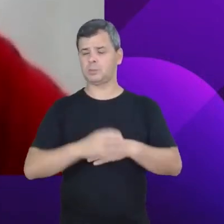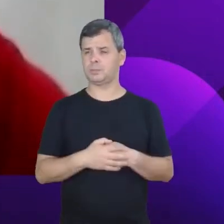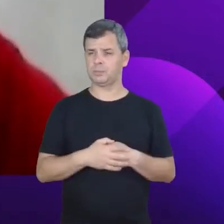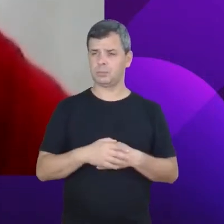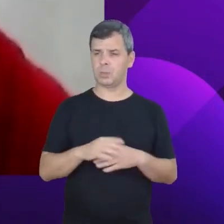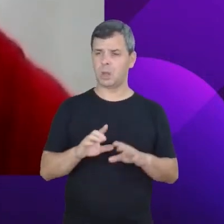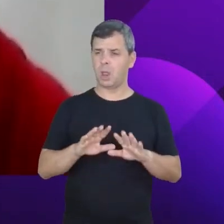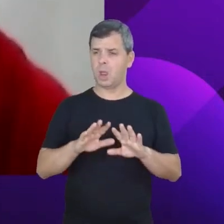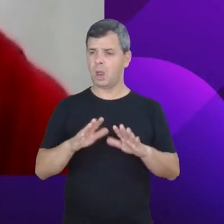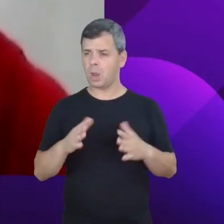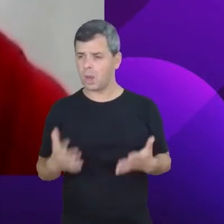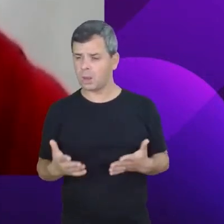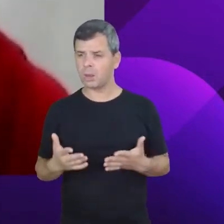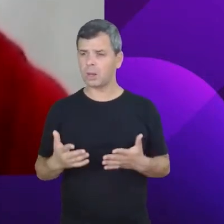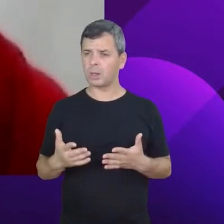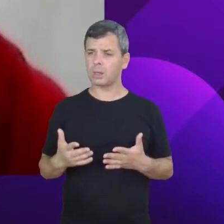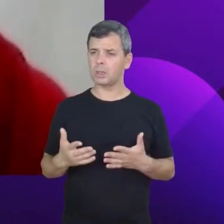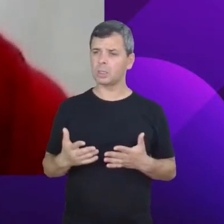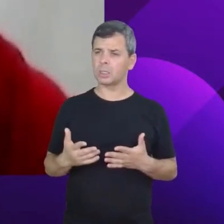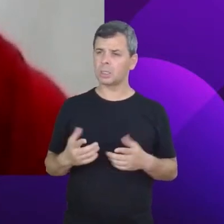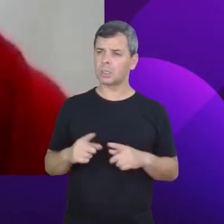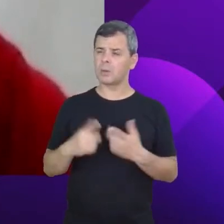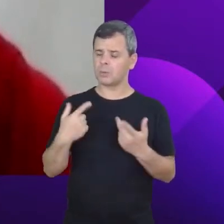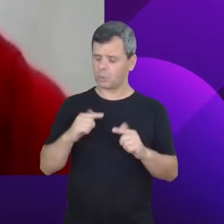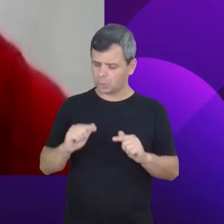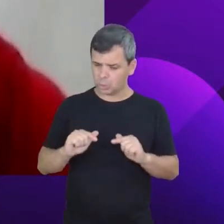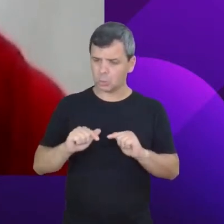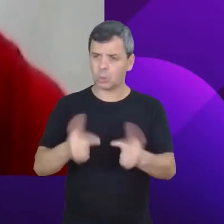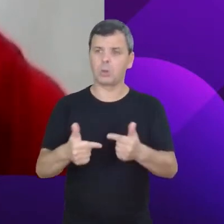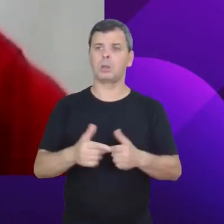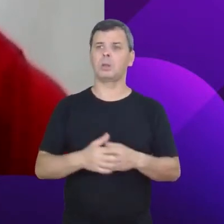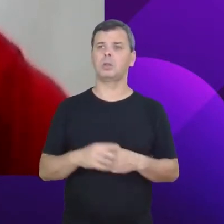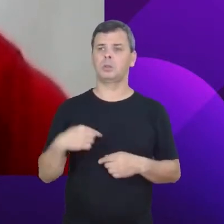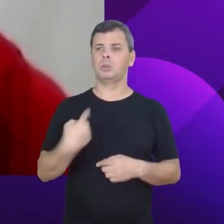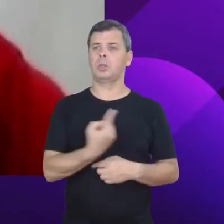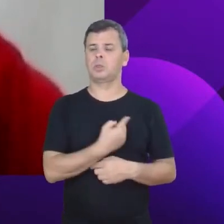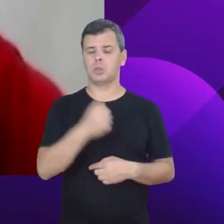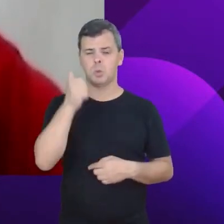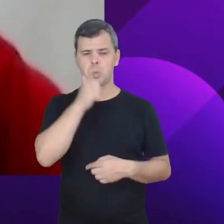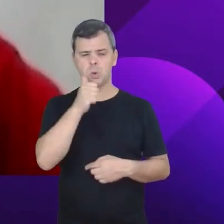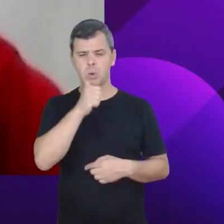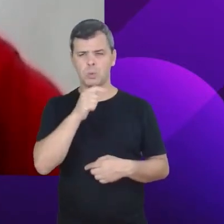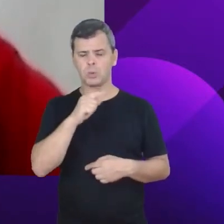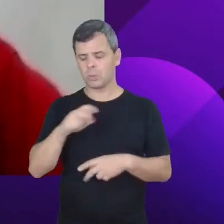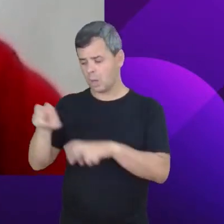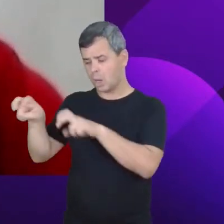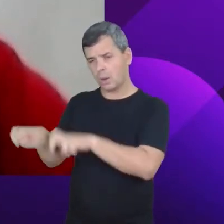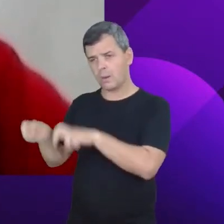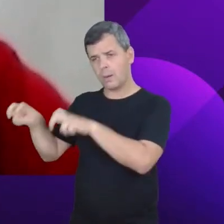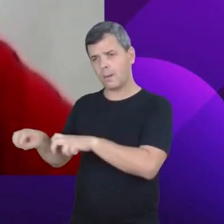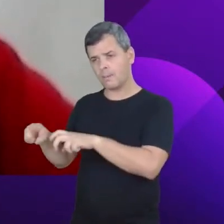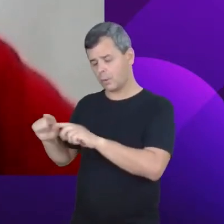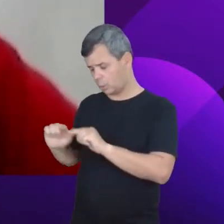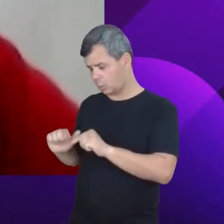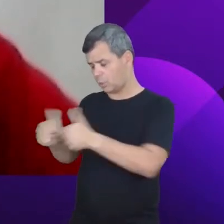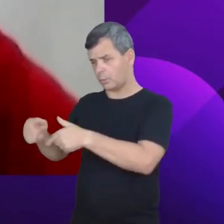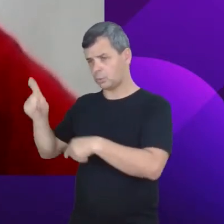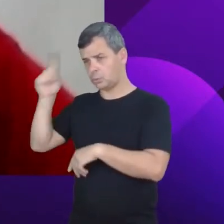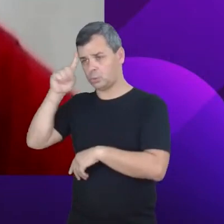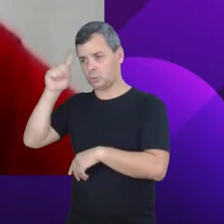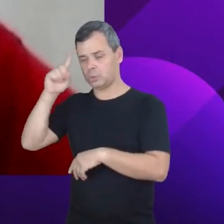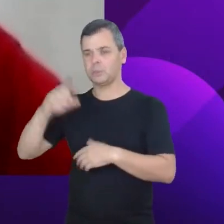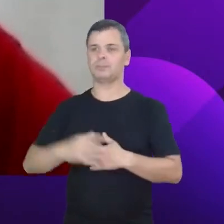esses são grandes desafios que nós, mulheres do campo, a gente vem enfrentando no dia a